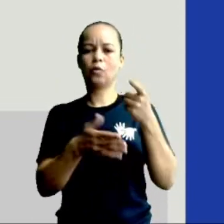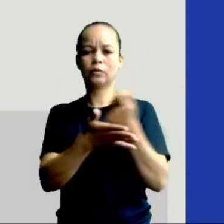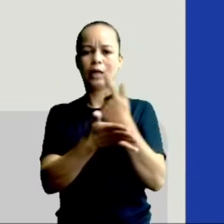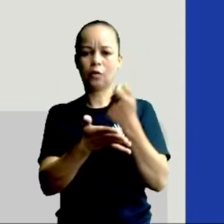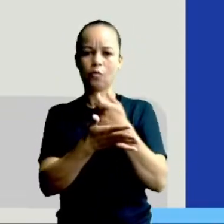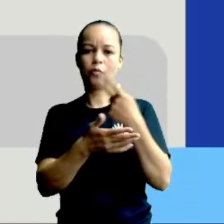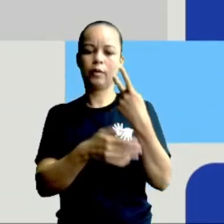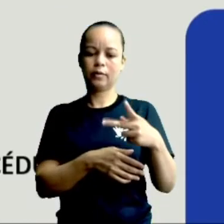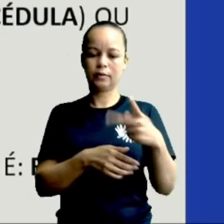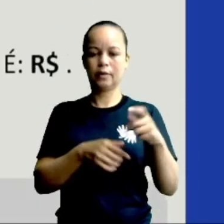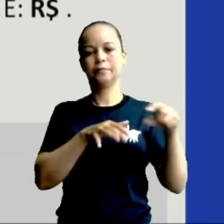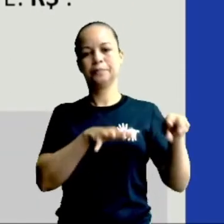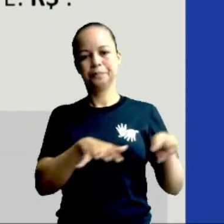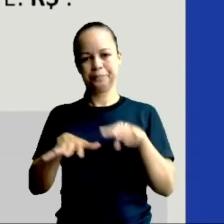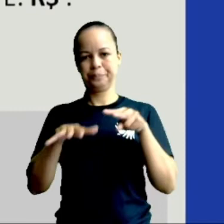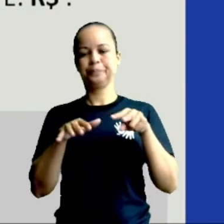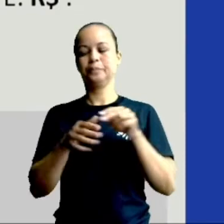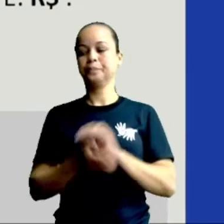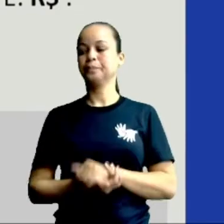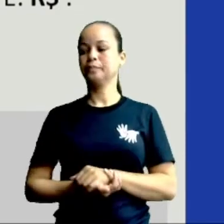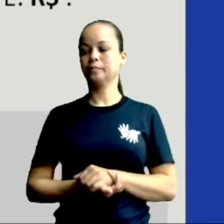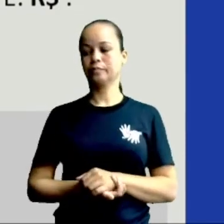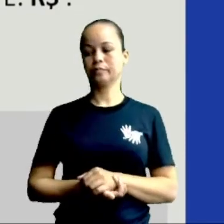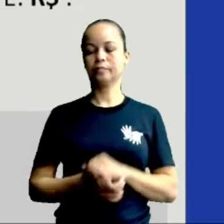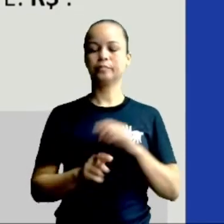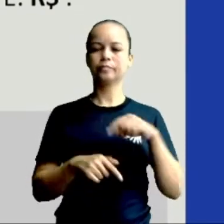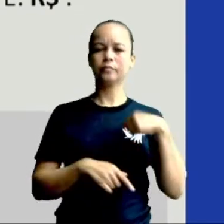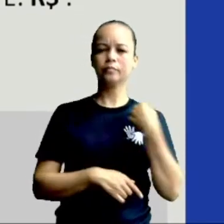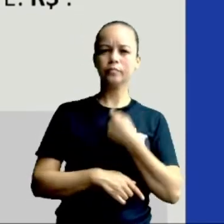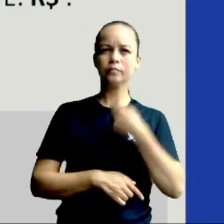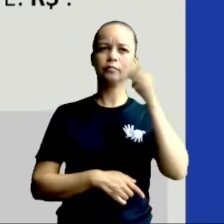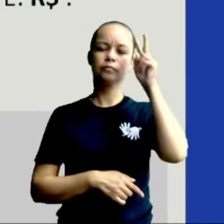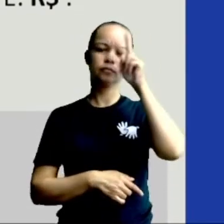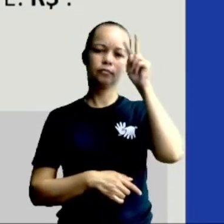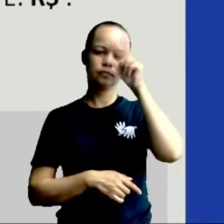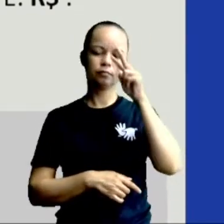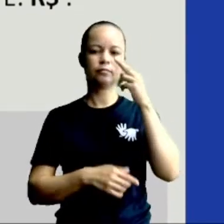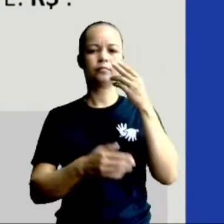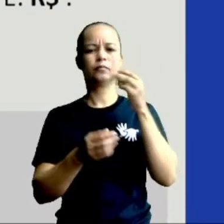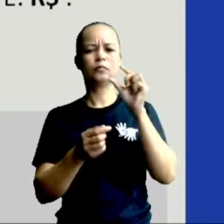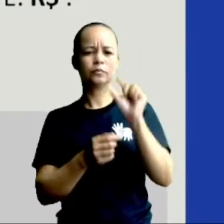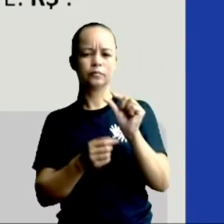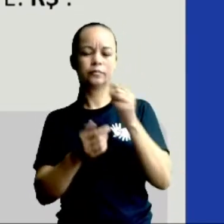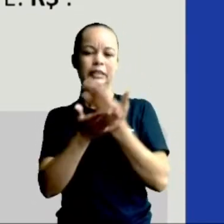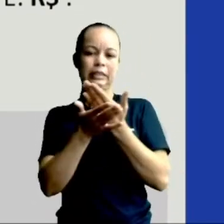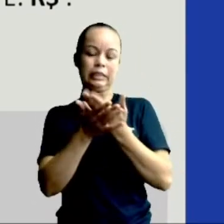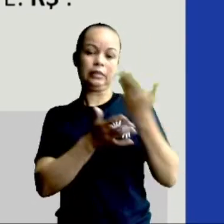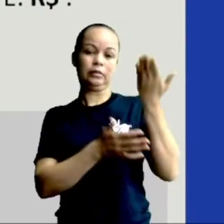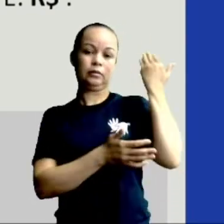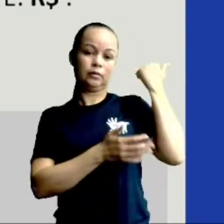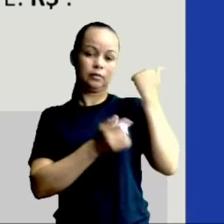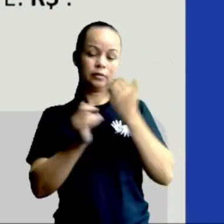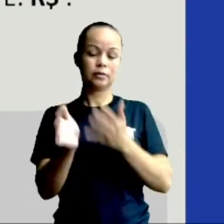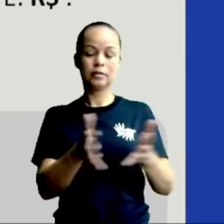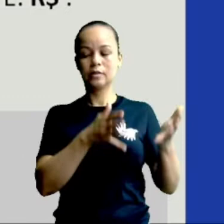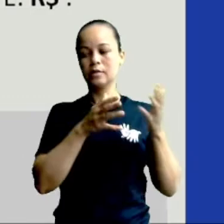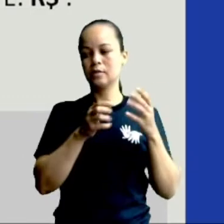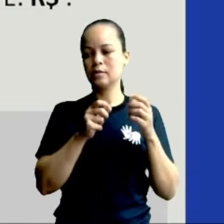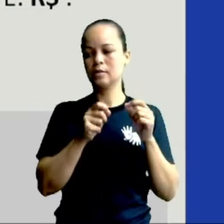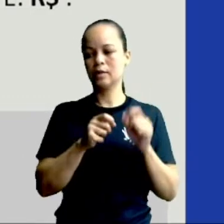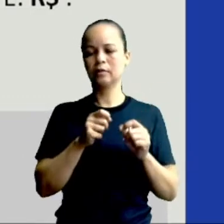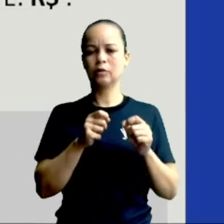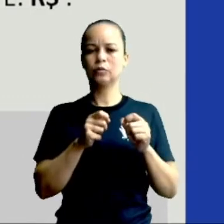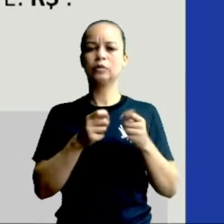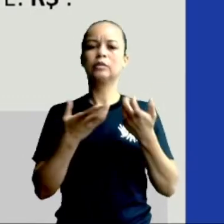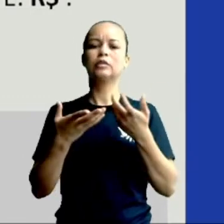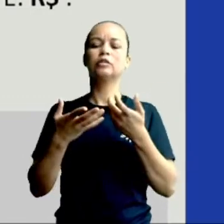semana, ok? Então vamos lá. Então, para a gente relembrar um pouquinho da aula passada, a gente sabe que o sistema monetário é